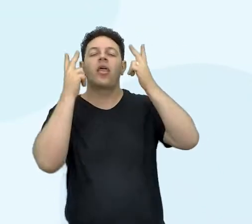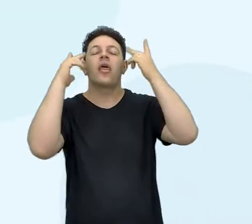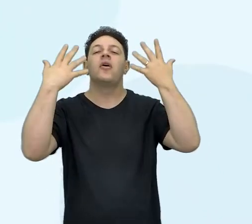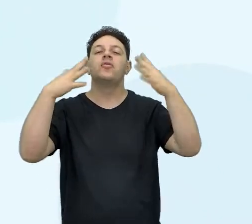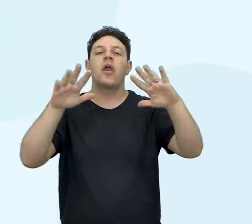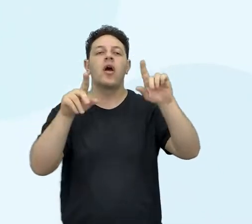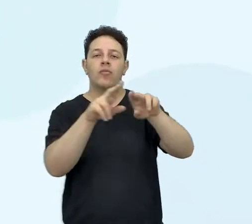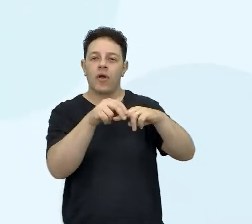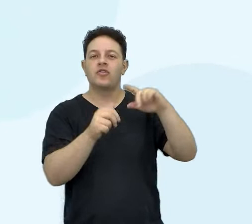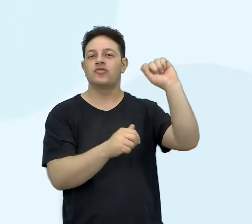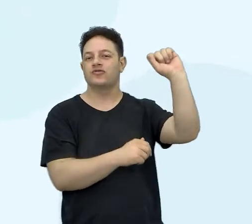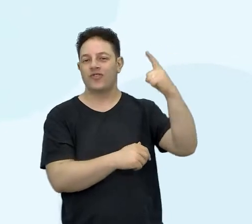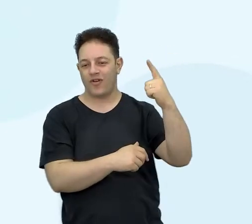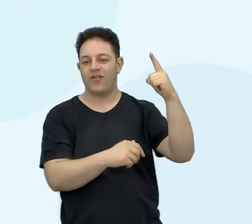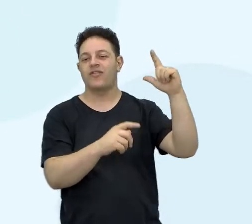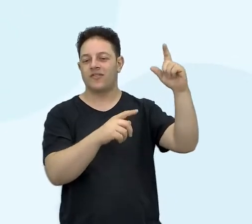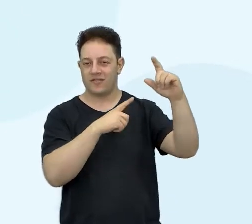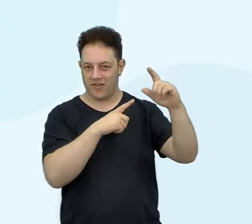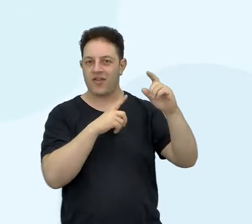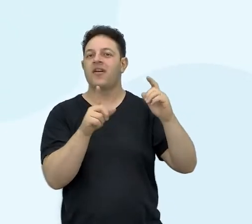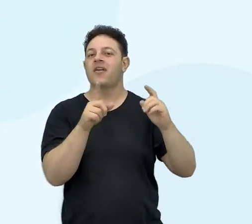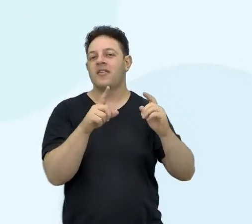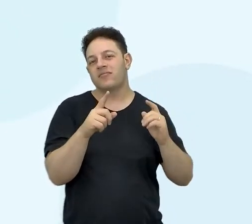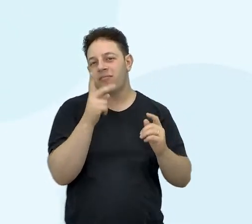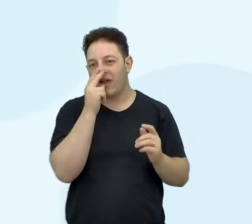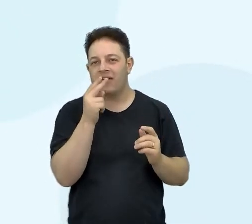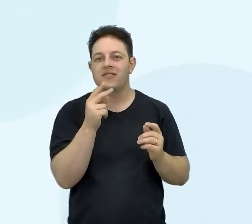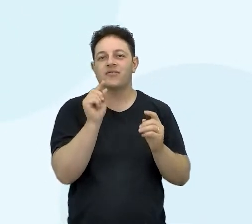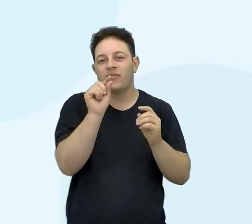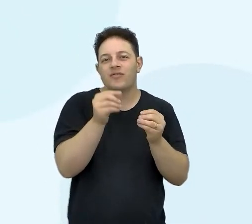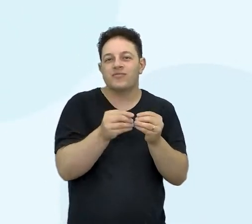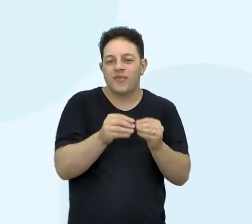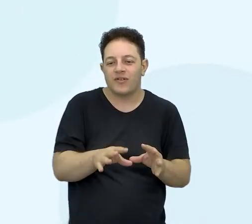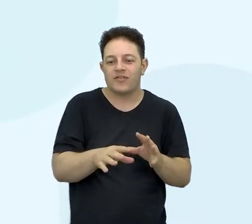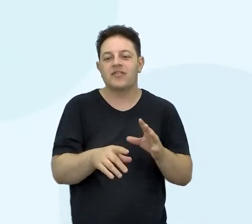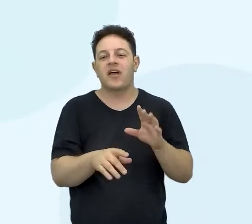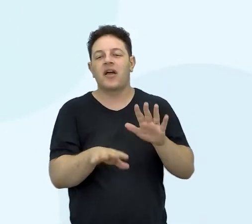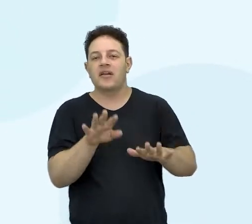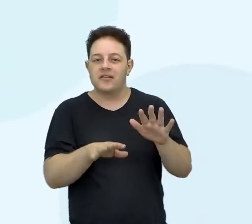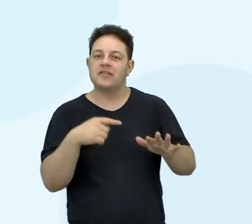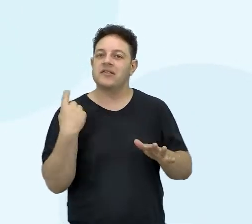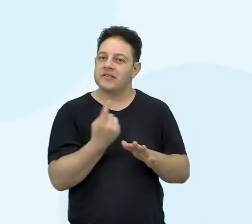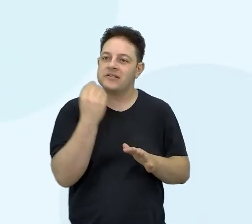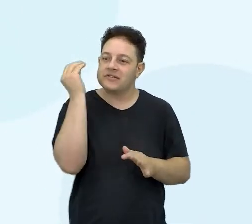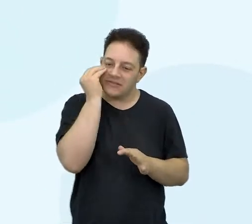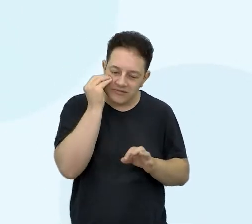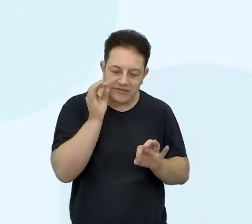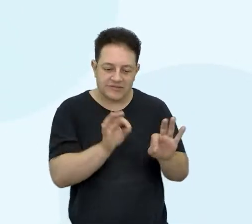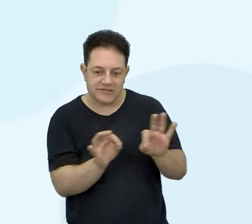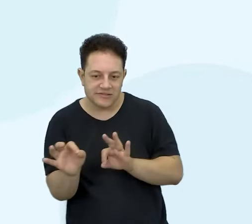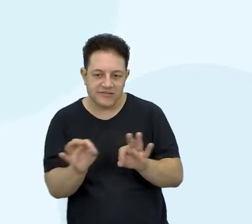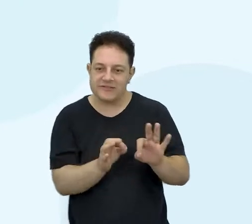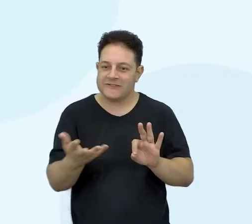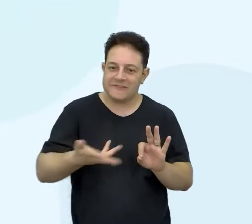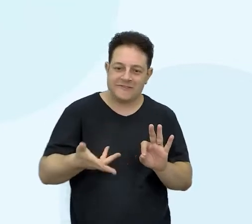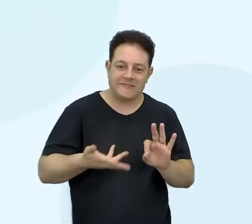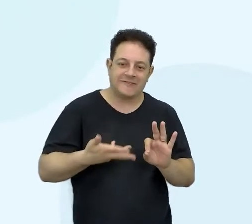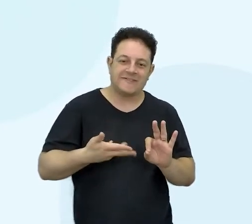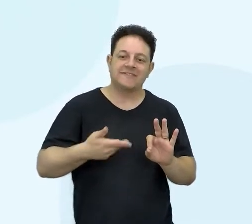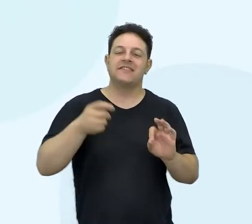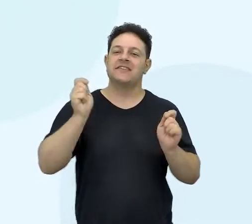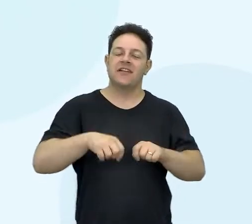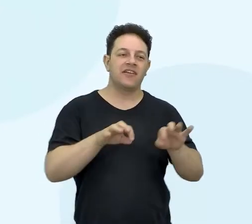do Sol, evidentemente que ficou um pouco prejudicada, o que fez com que nós aí aceleremos